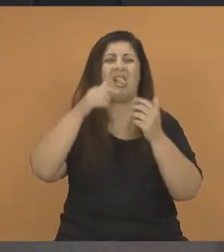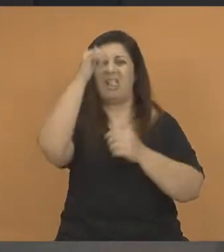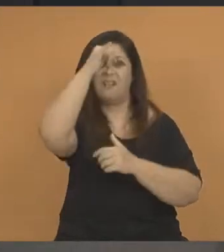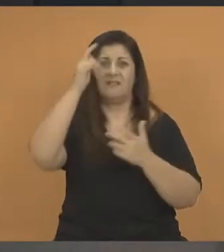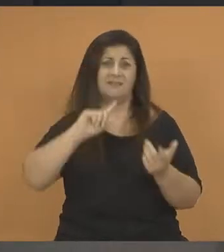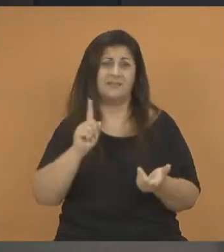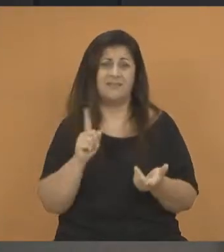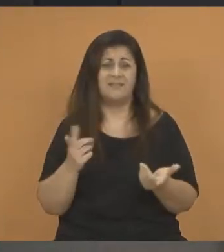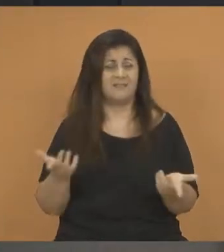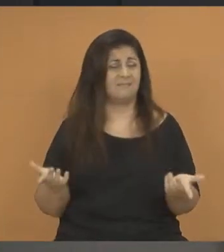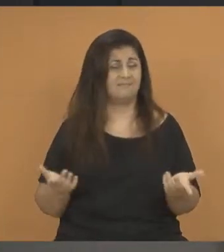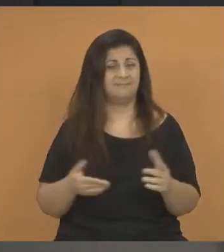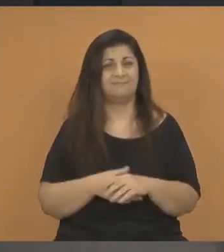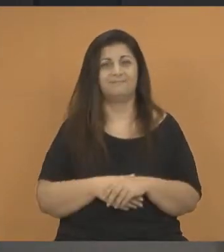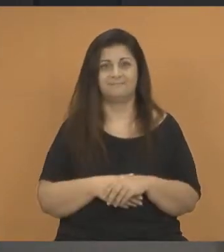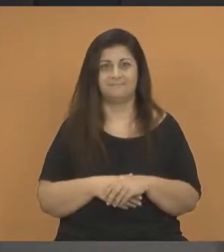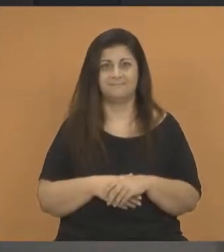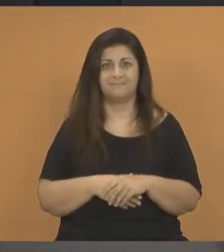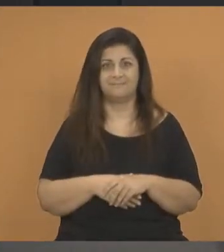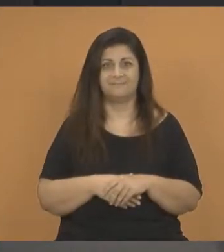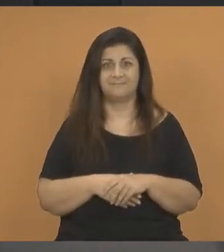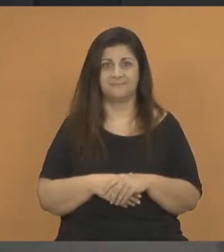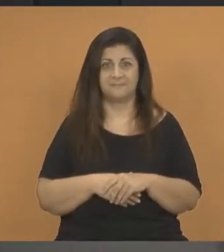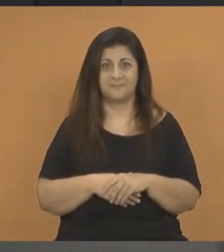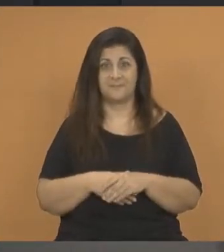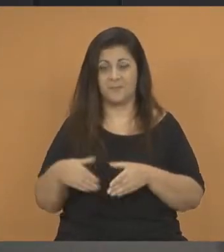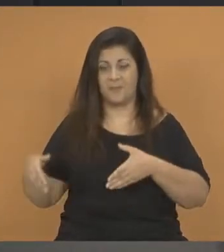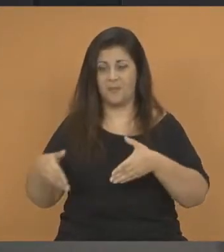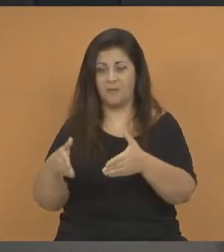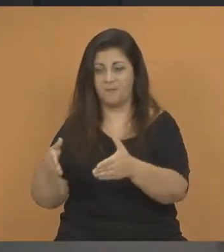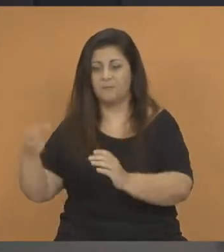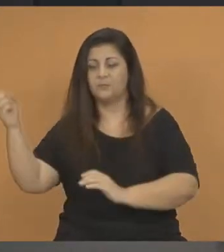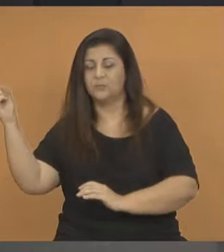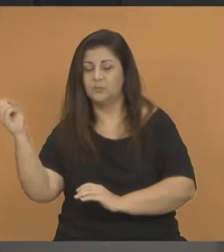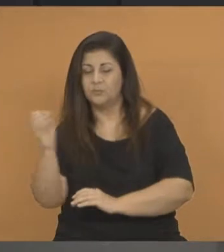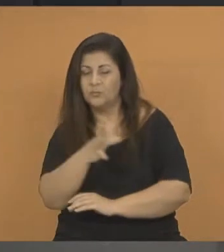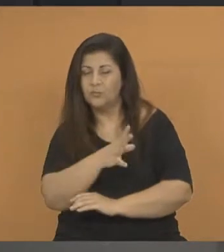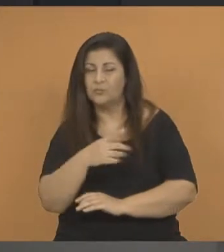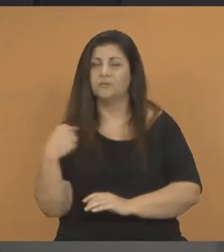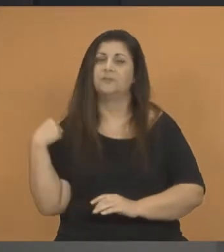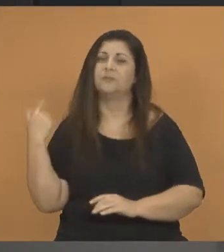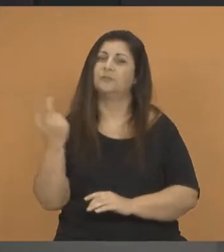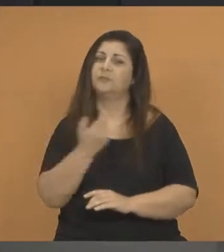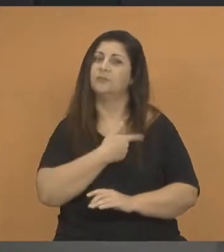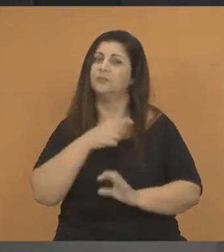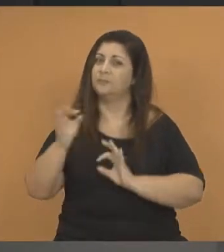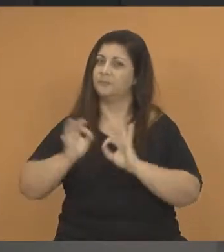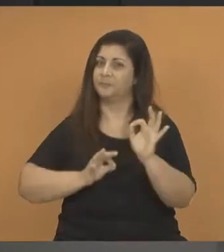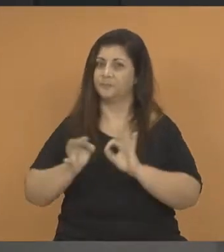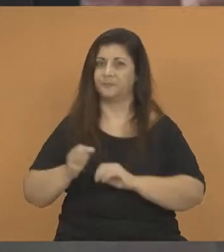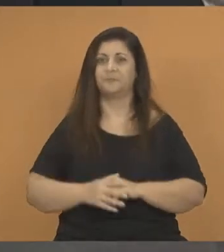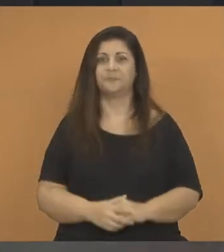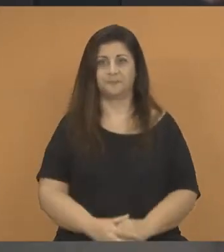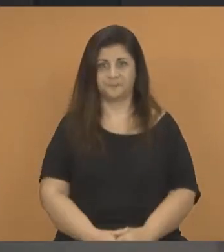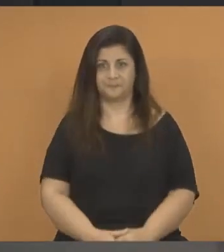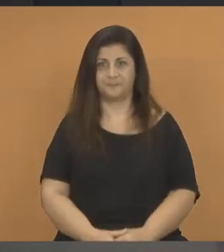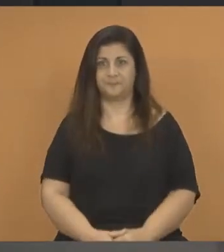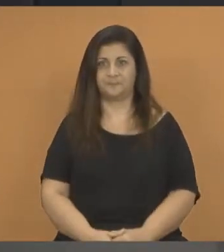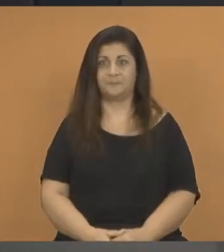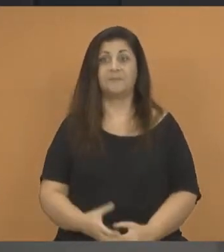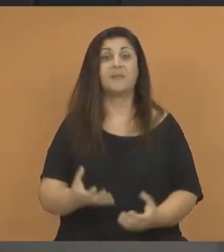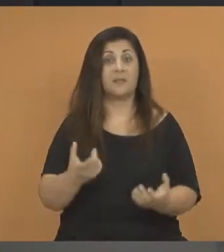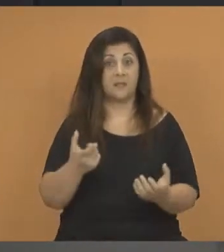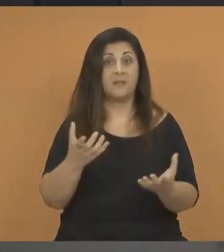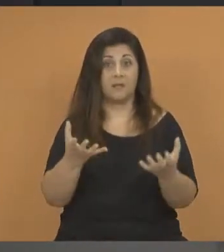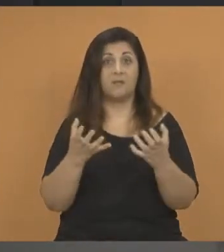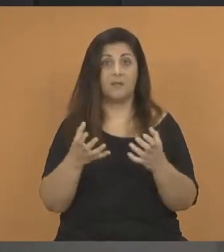coisas erradas. Então é um caminho novo que nós vamos tomar aqui. Tá? Quero fazer parte